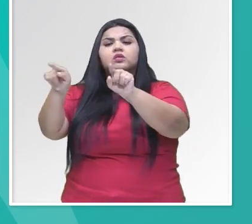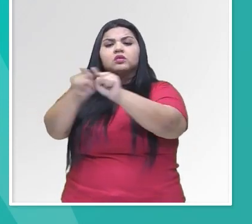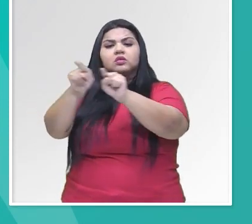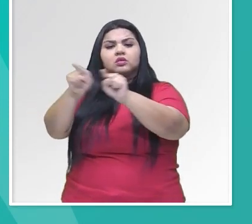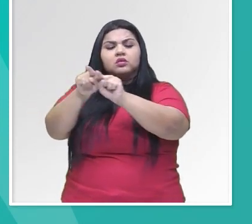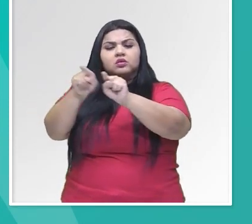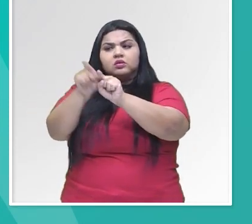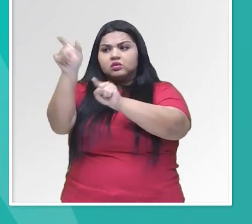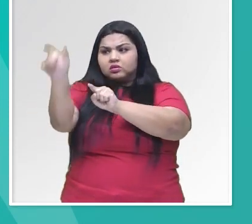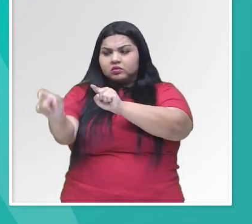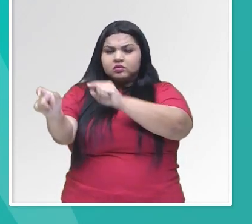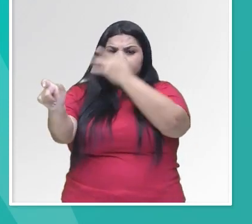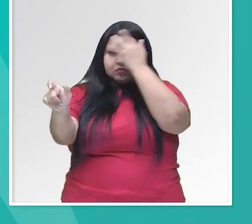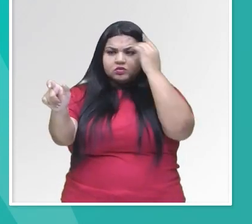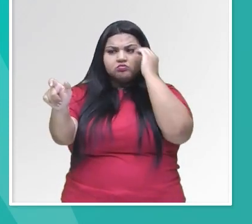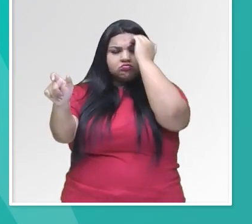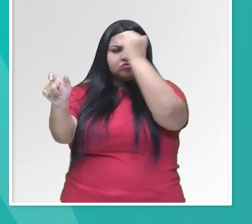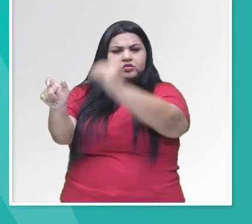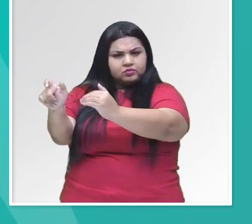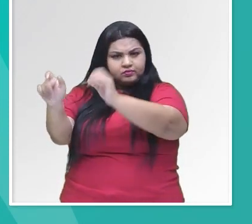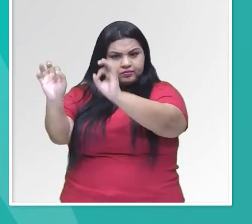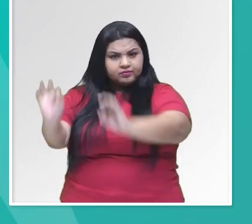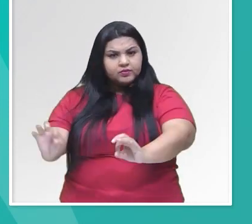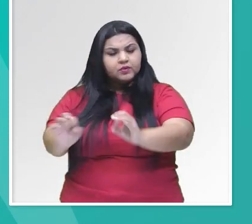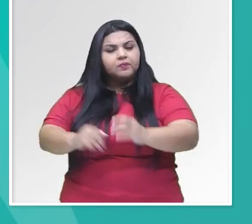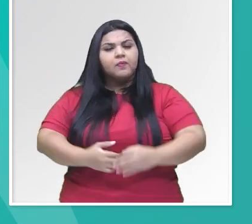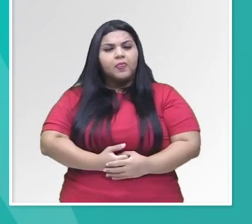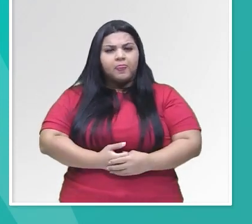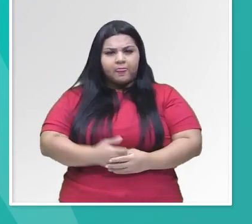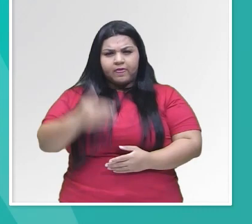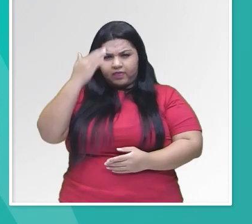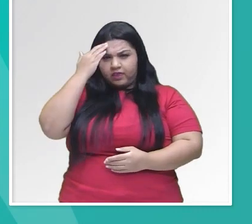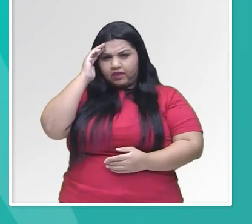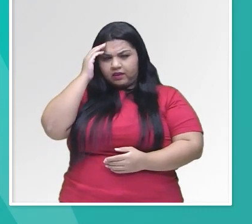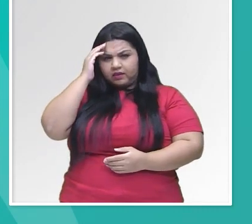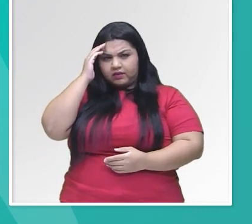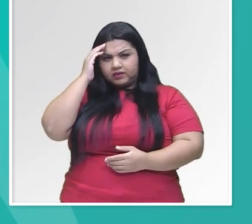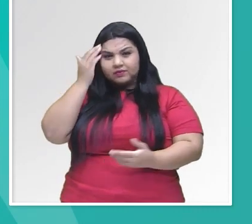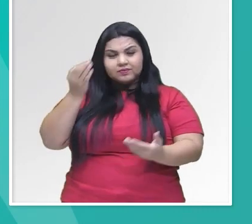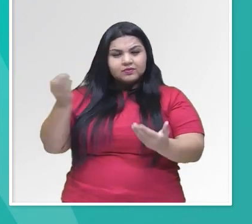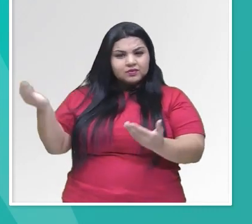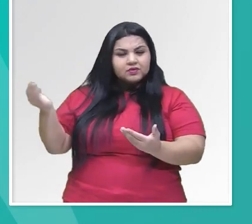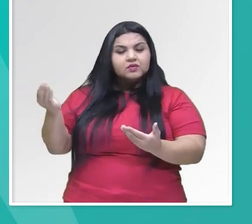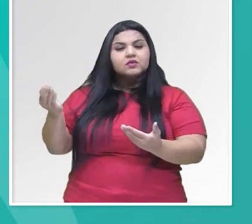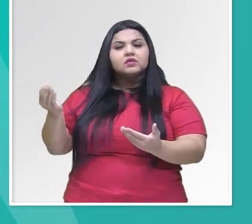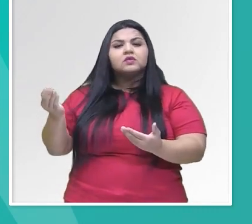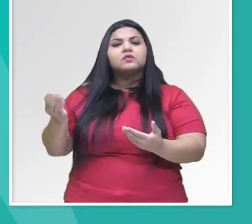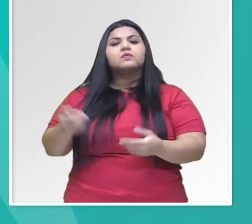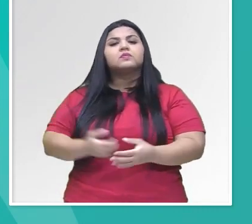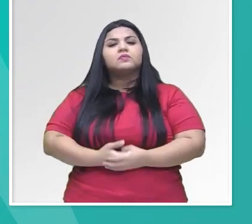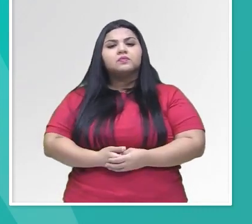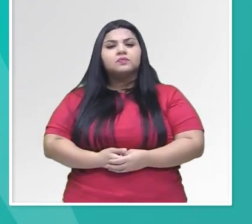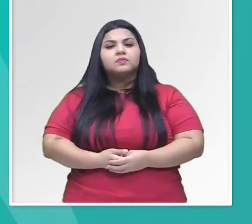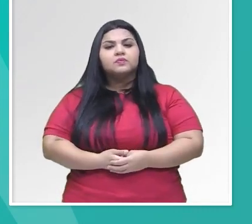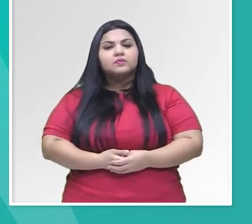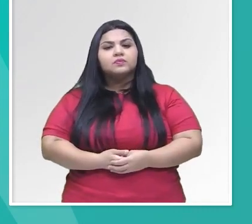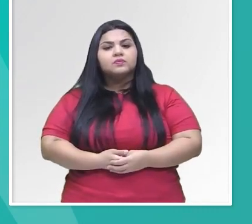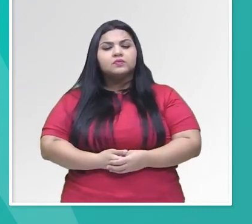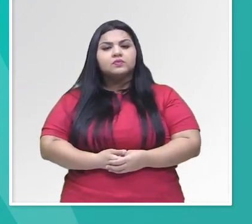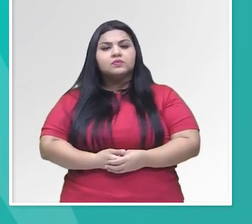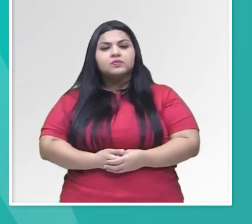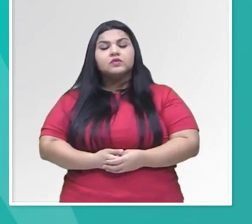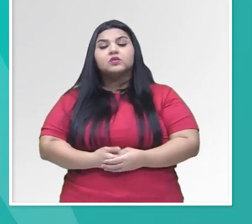também pelos outros, certo? Deu para entender até aí? Então vamos lá.